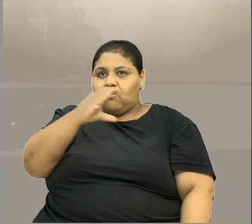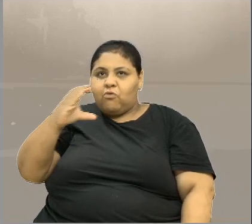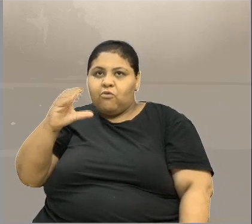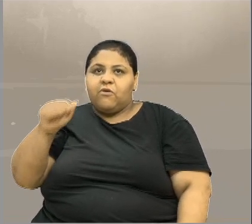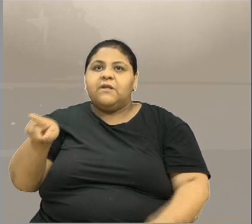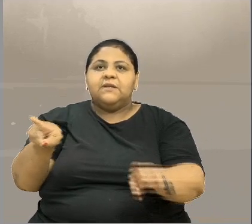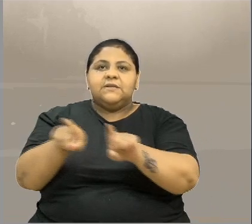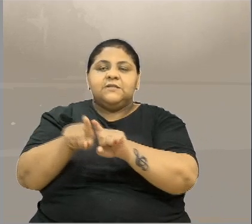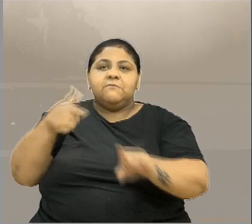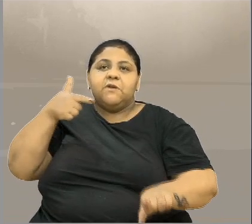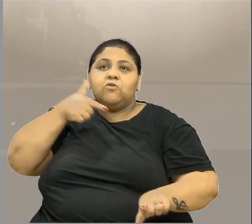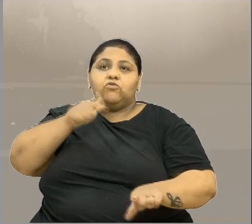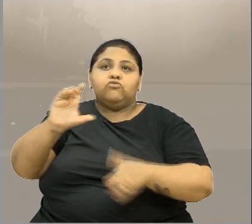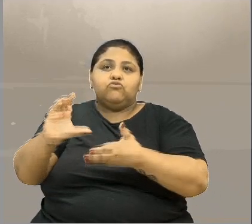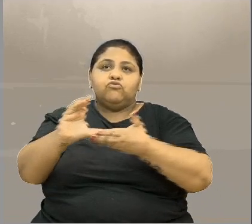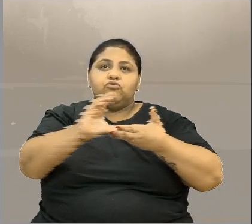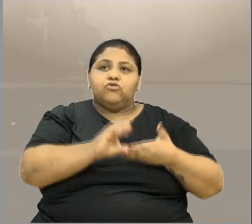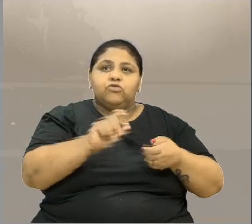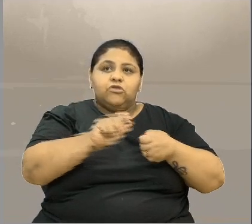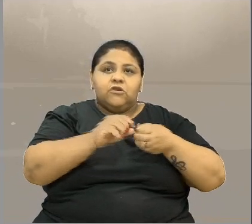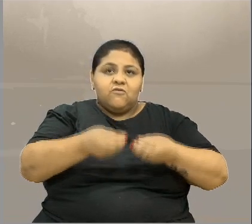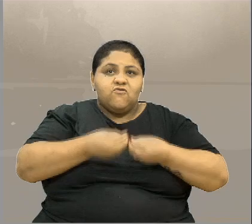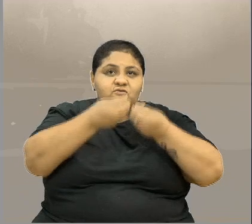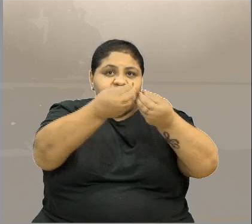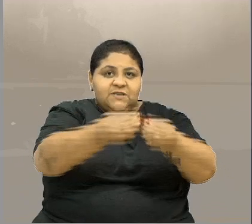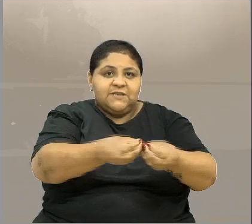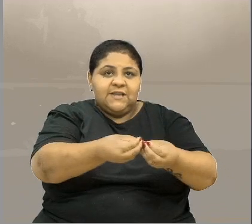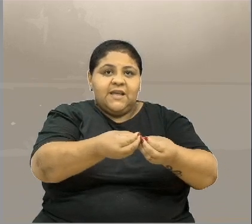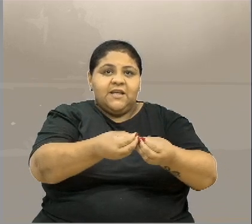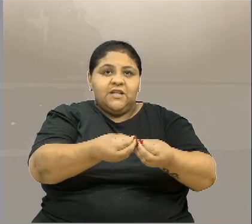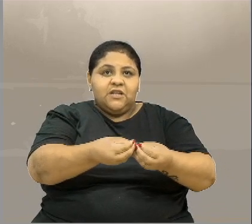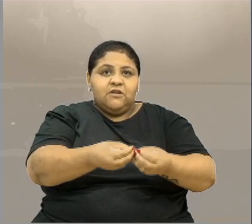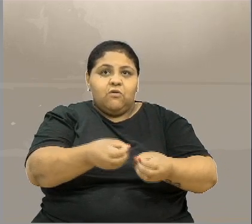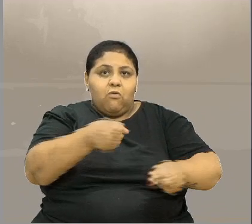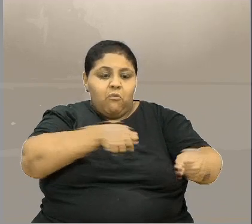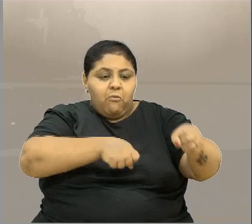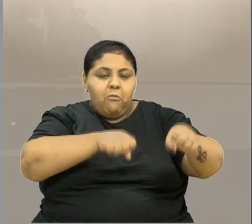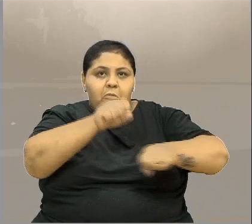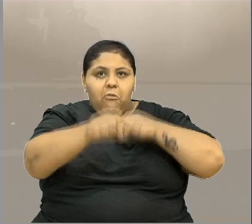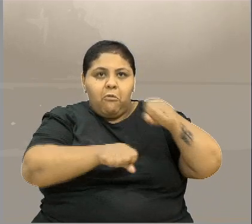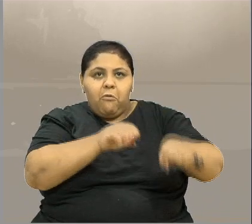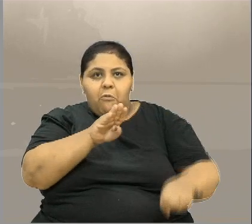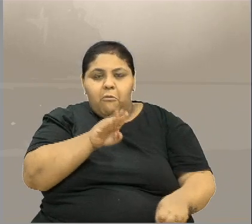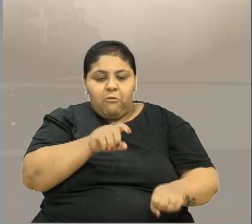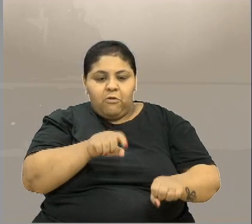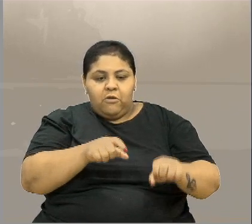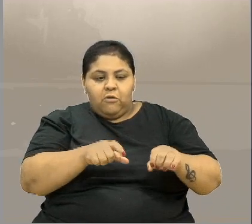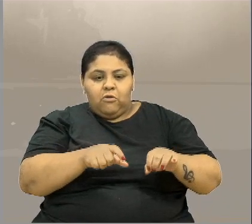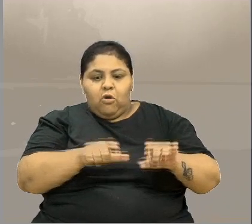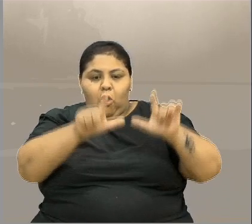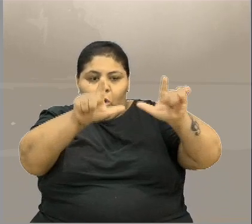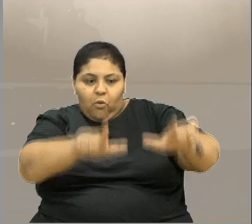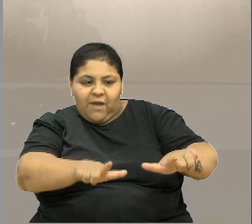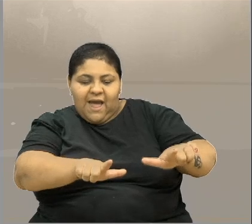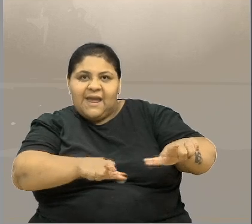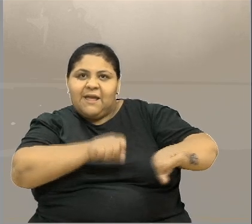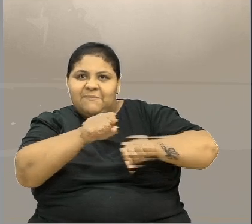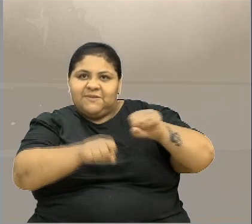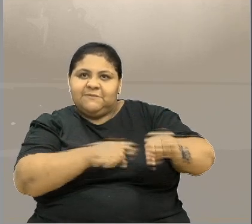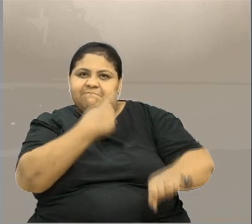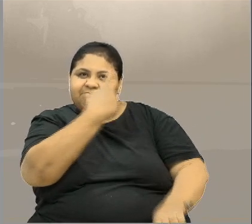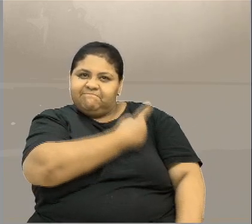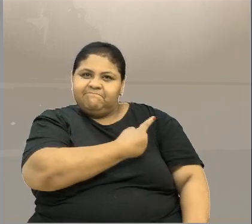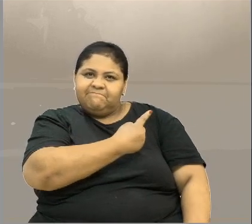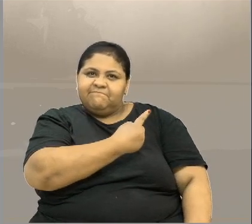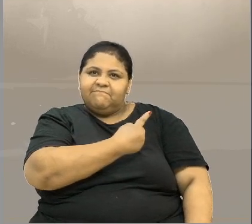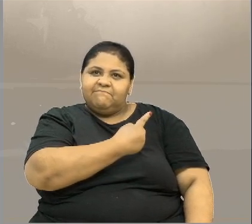do Desafio Pedal Caxias, fazer entrega de bicicletários em escolas, em parques, em locais públicos, como uma